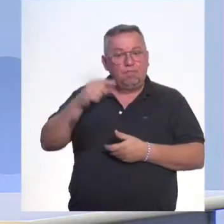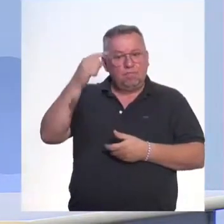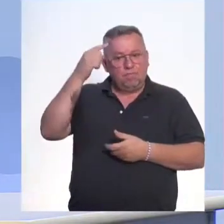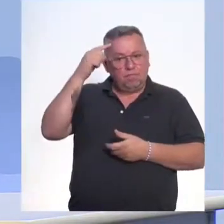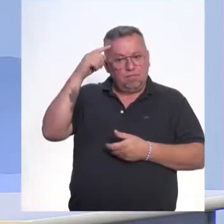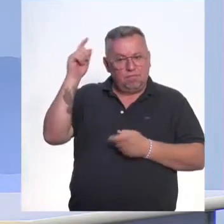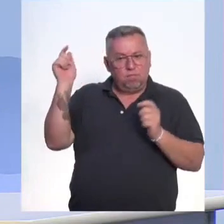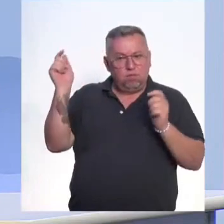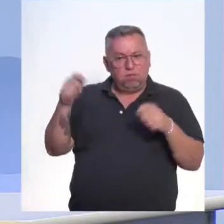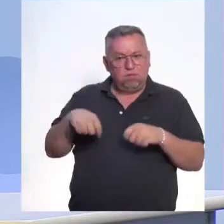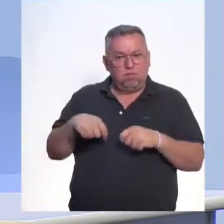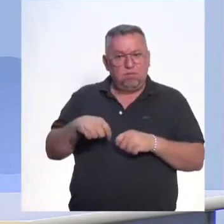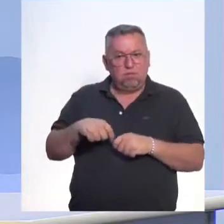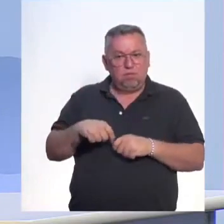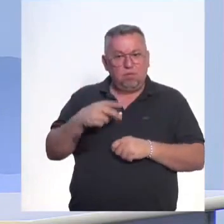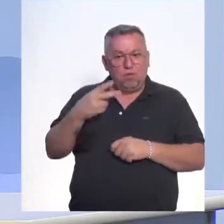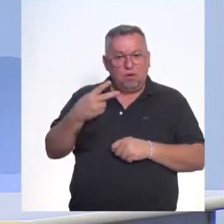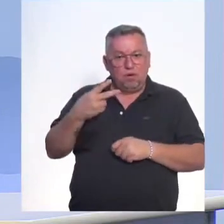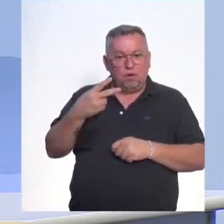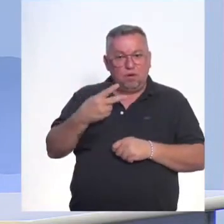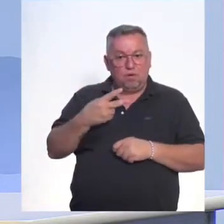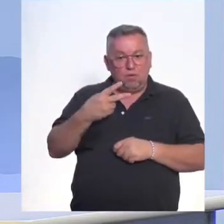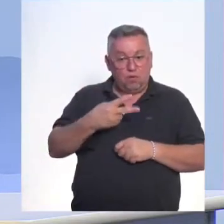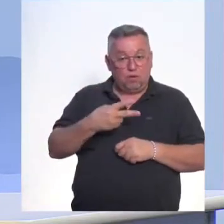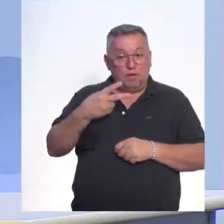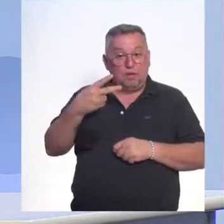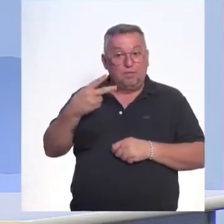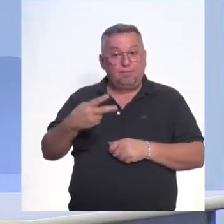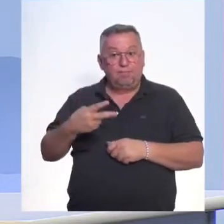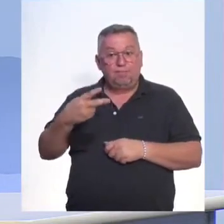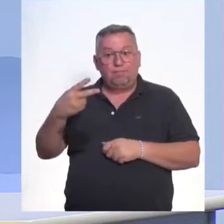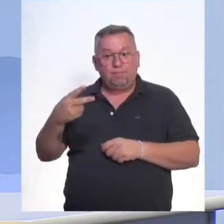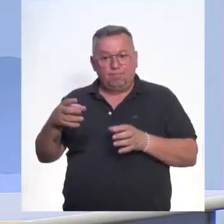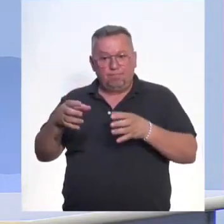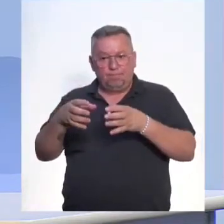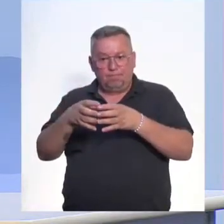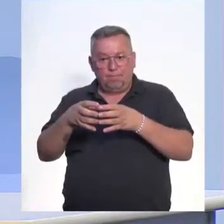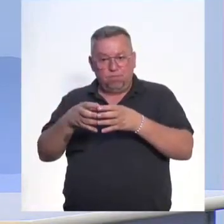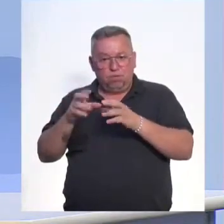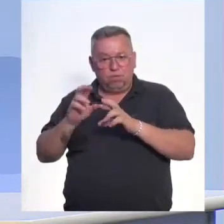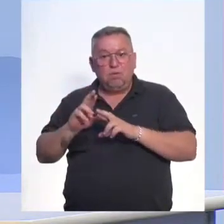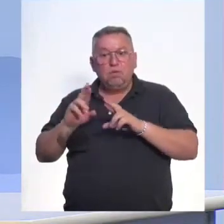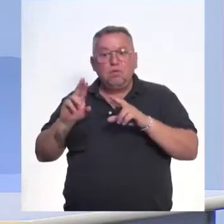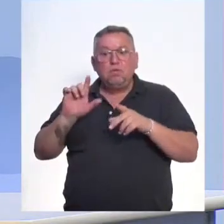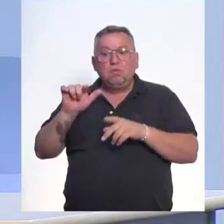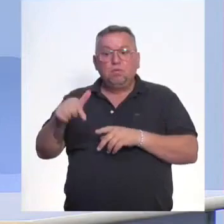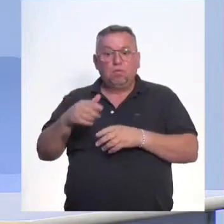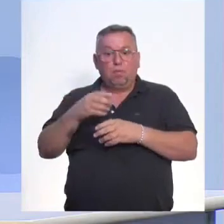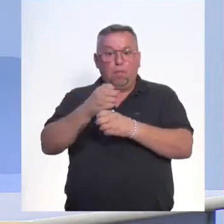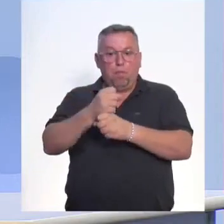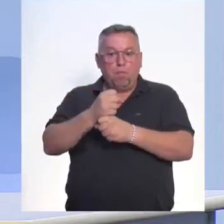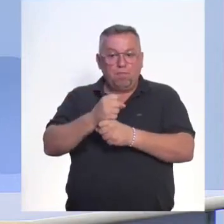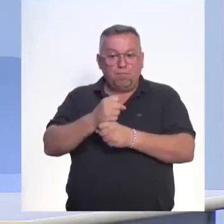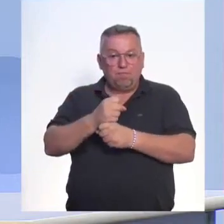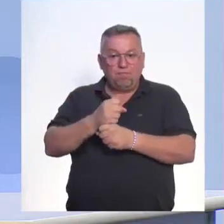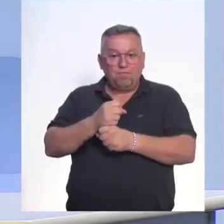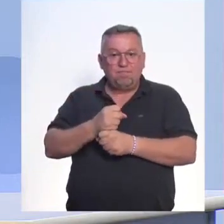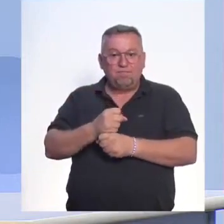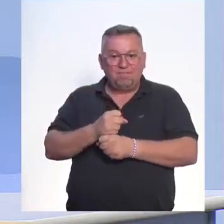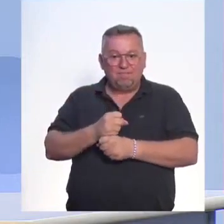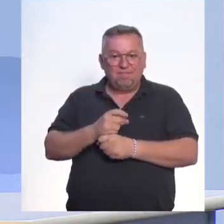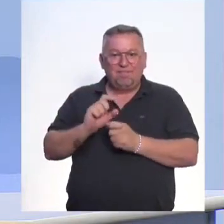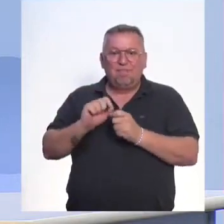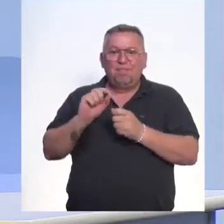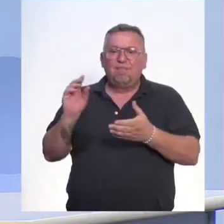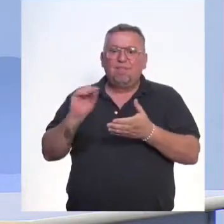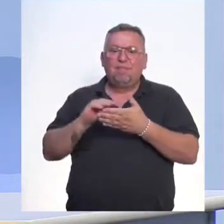nas possibilidades 2 a 2 conjuntos diferentes e depois some. E